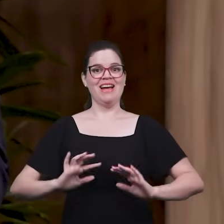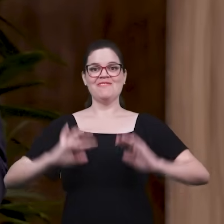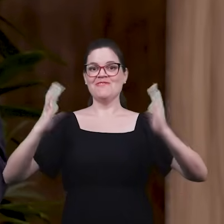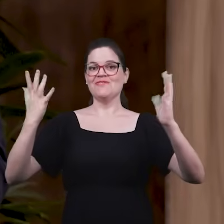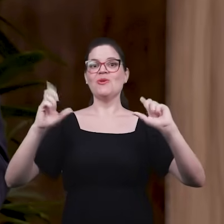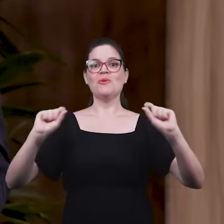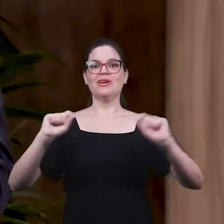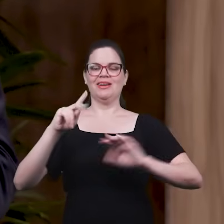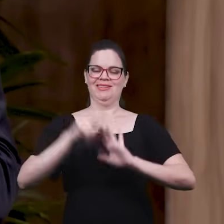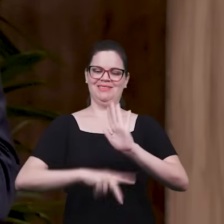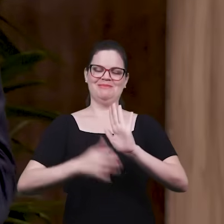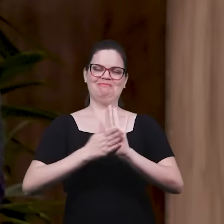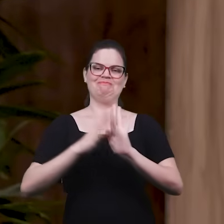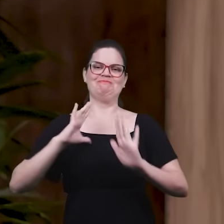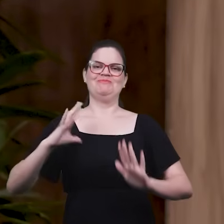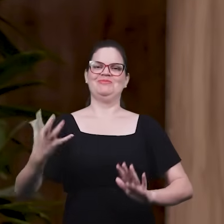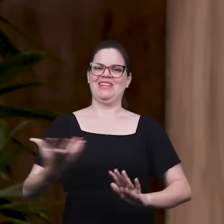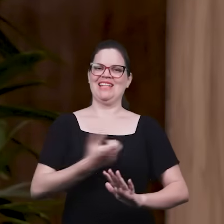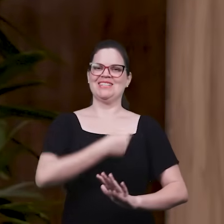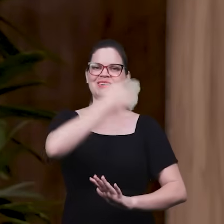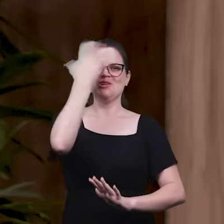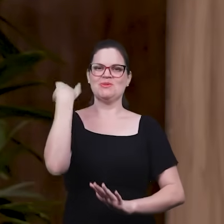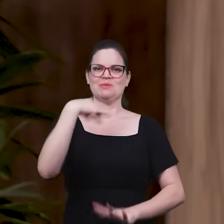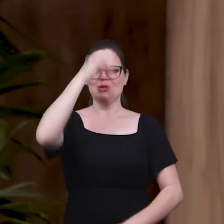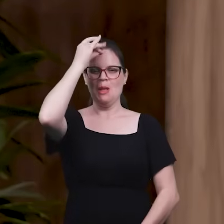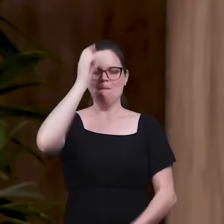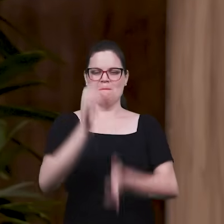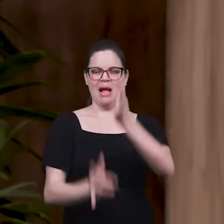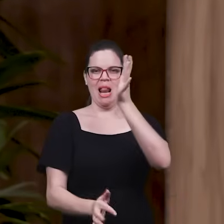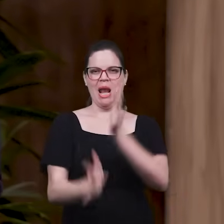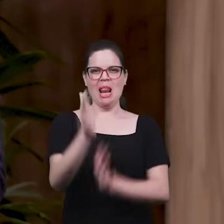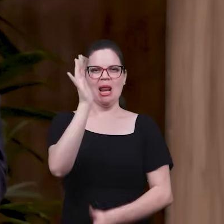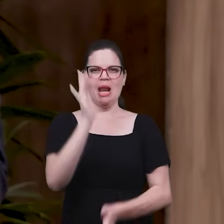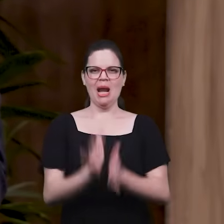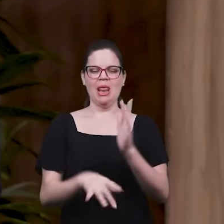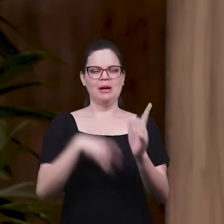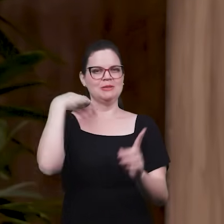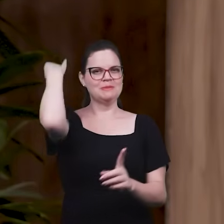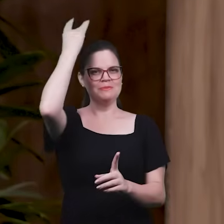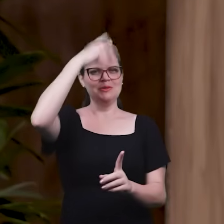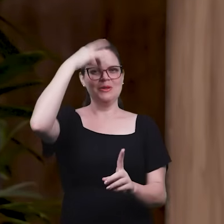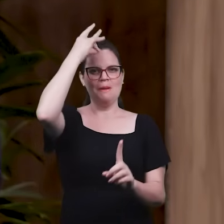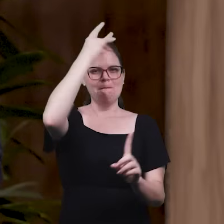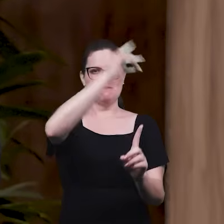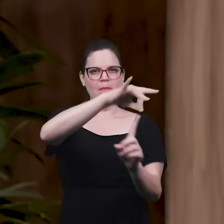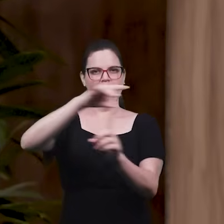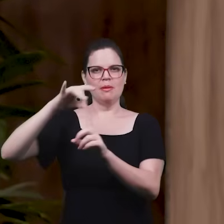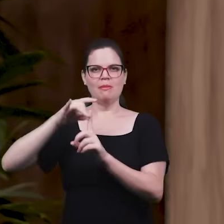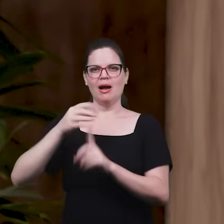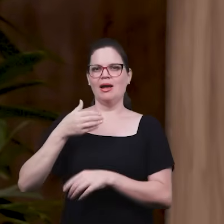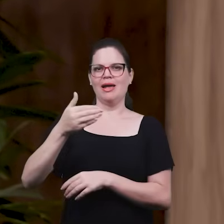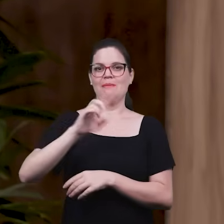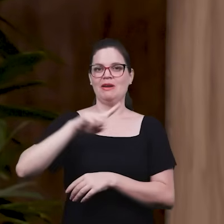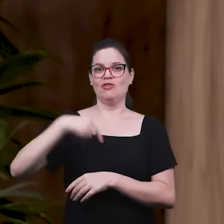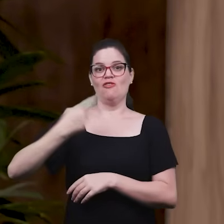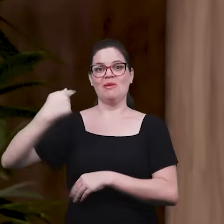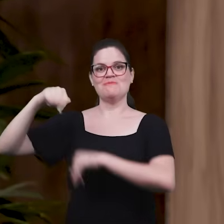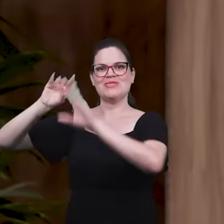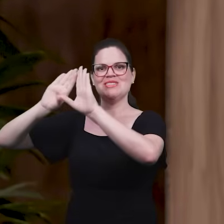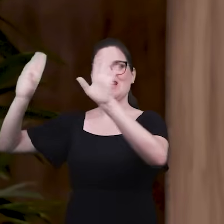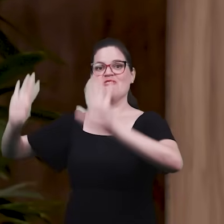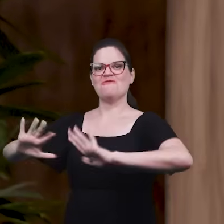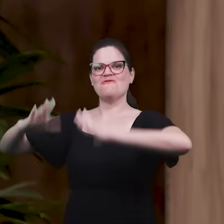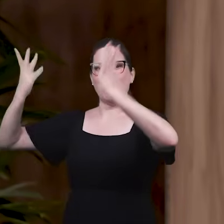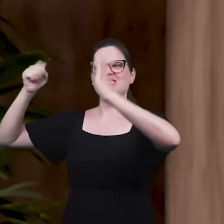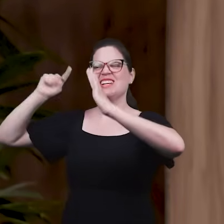da salvação, a festa do derramar do Espírito Santo. E em breve estaremos na maior festa de todas,